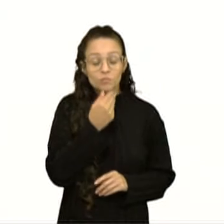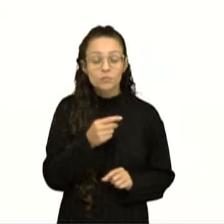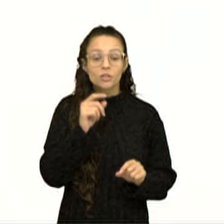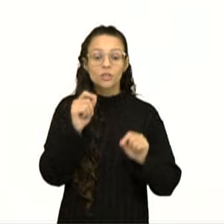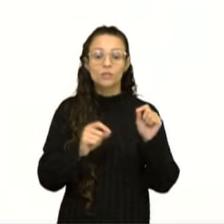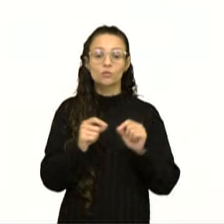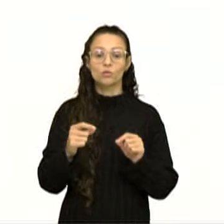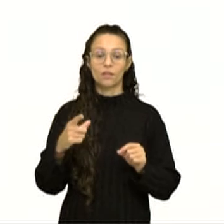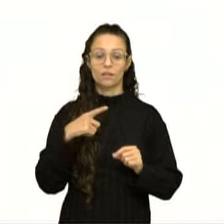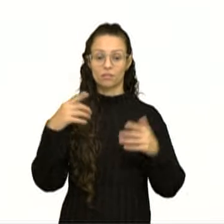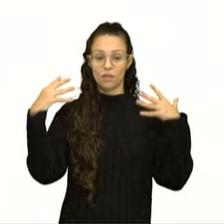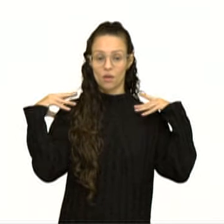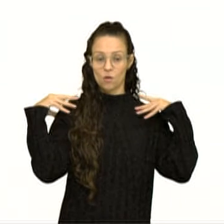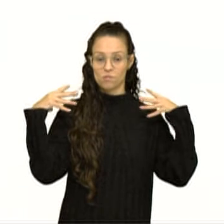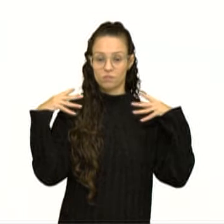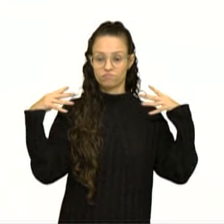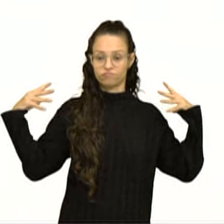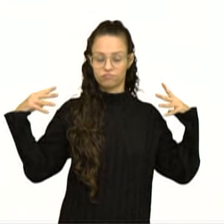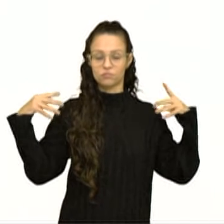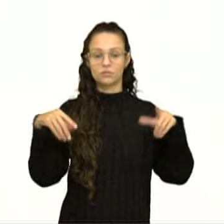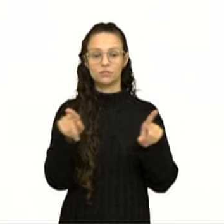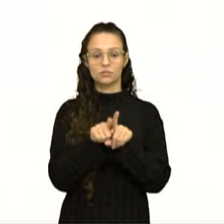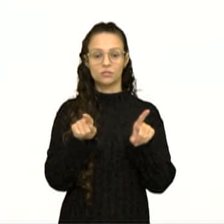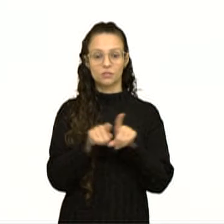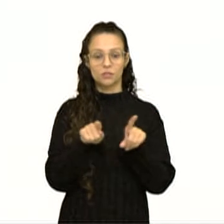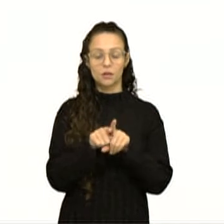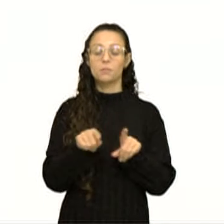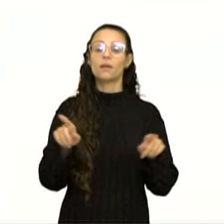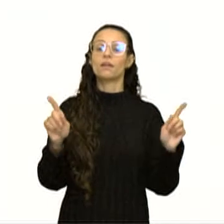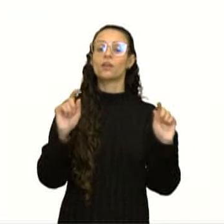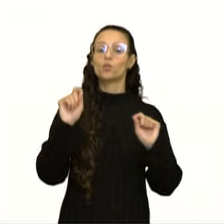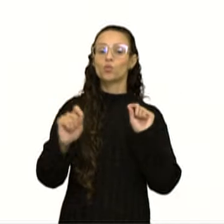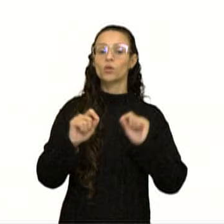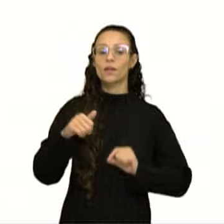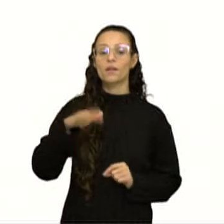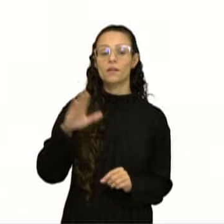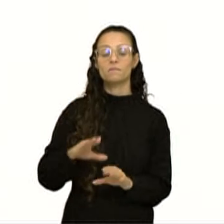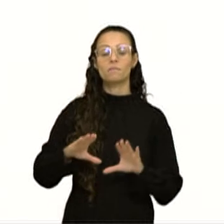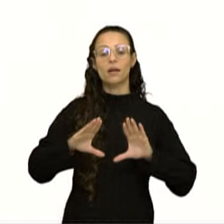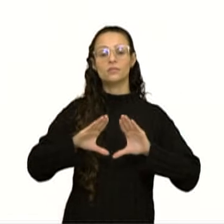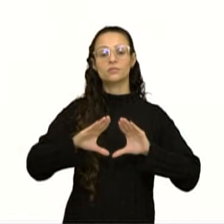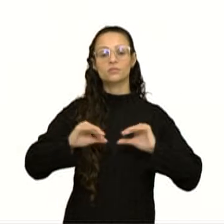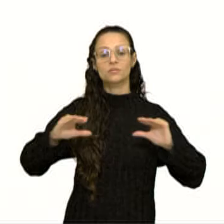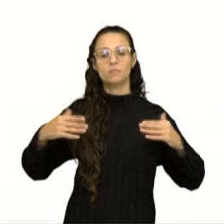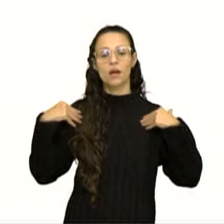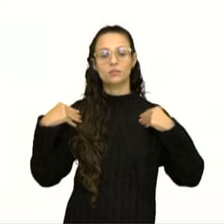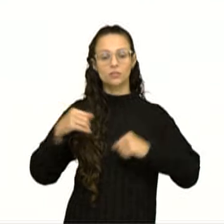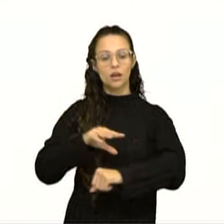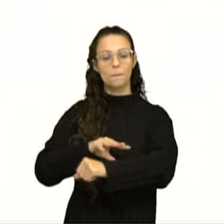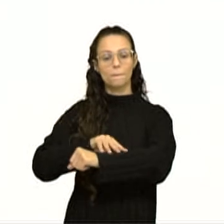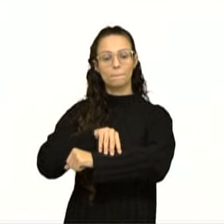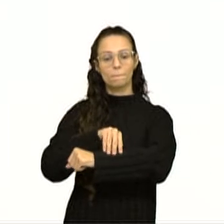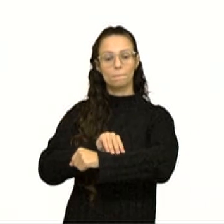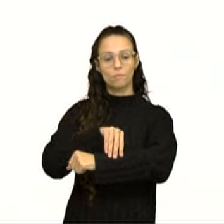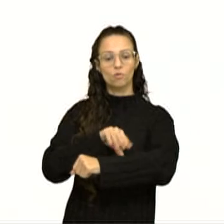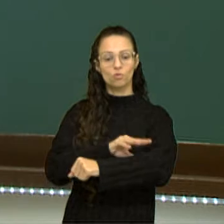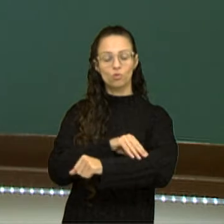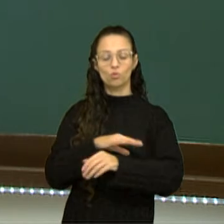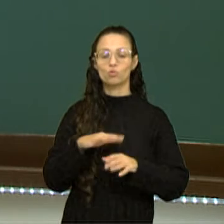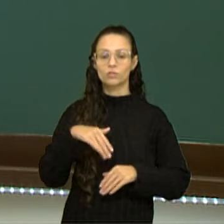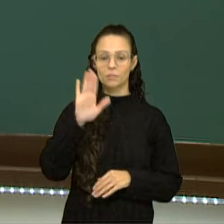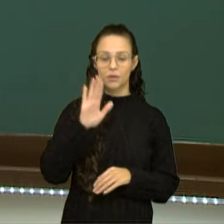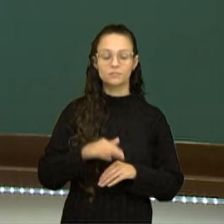apresentar alargamento dos ombros, geralmente um aumento da massa muscular, tá? Então, uma musculatura um pouco mais,